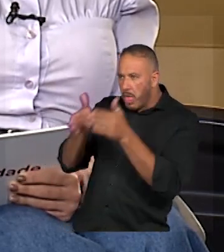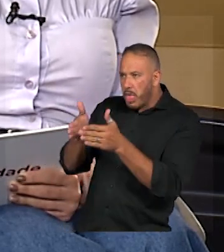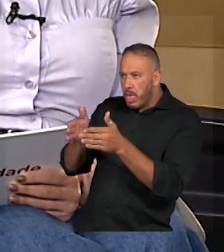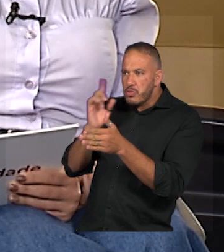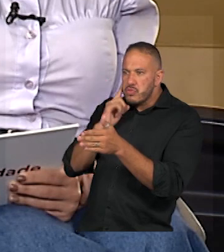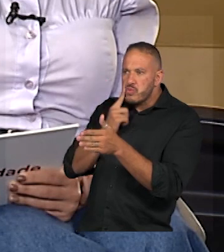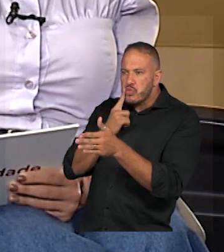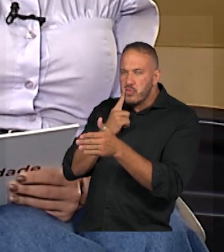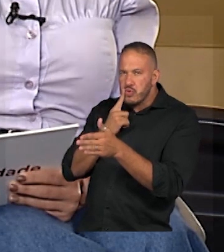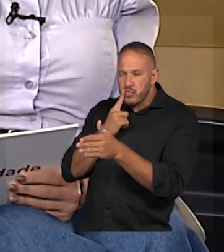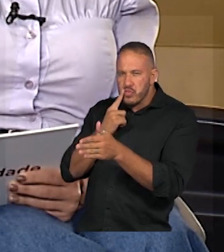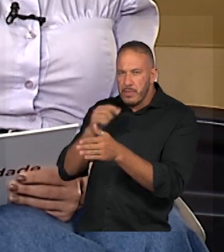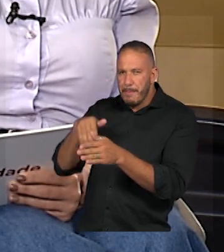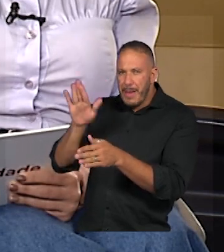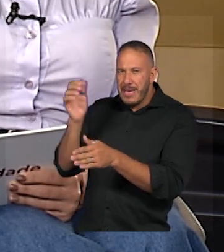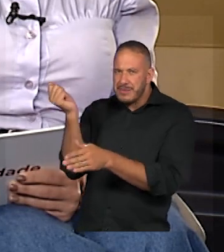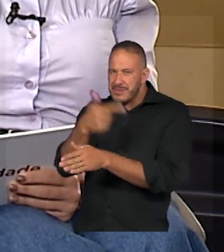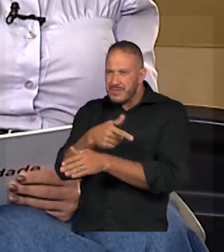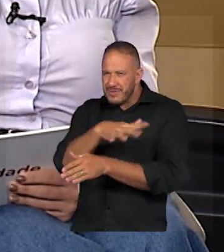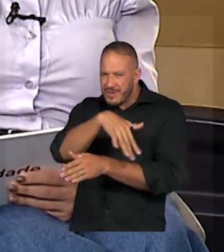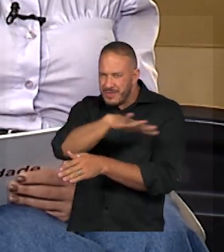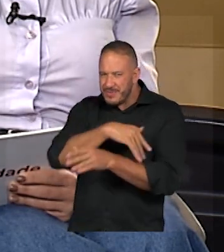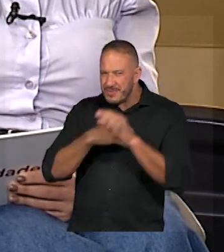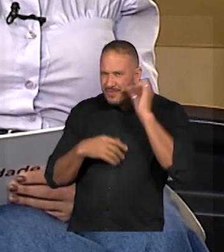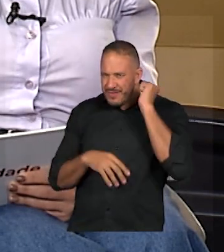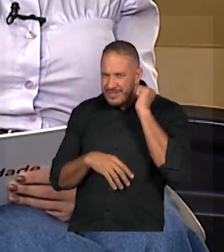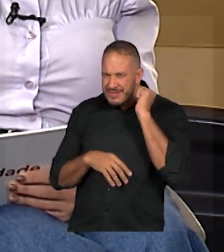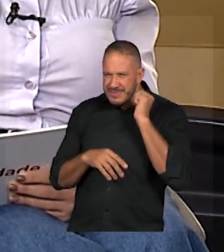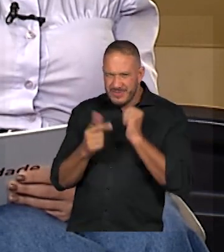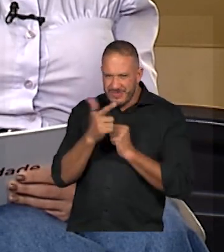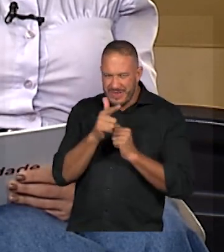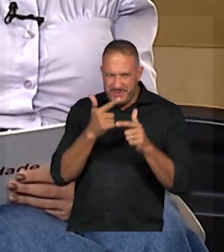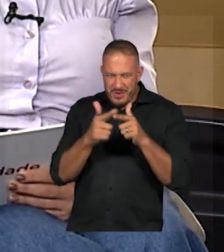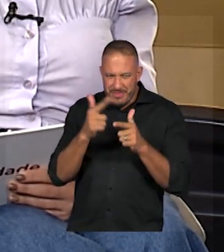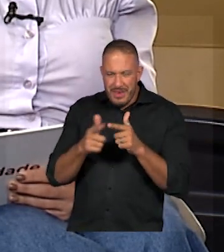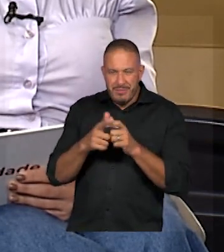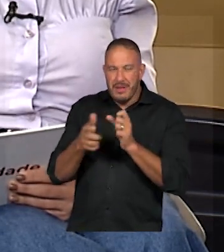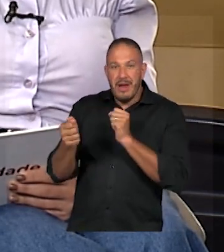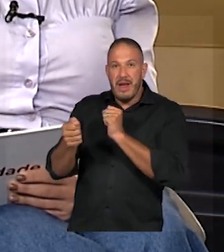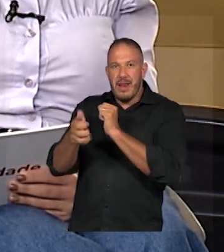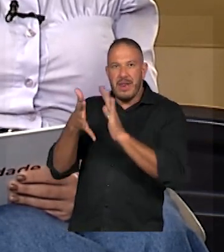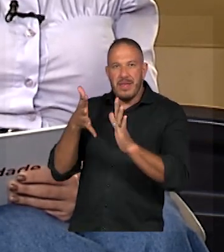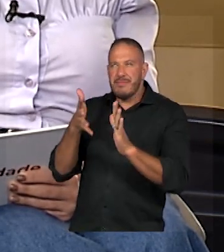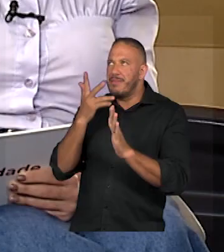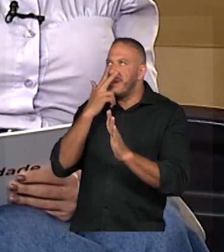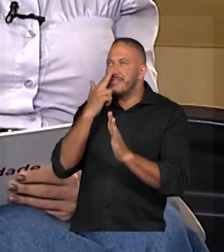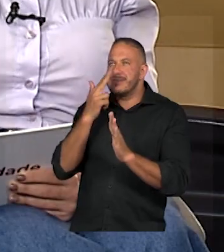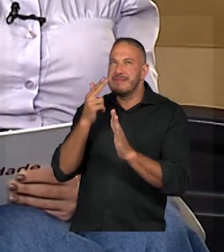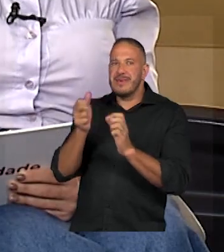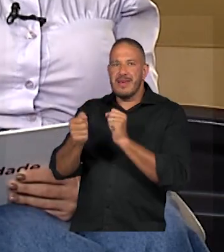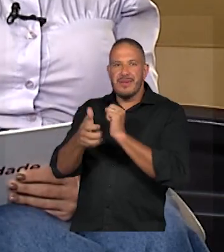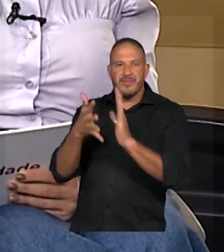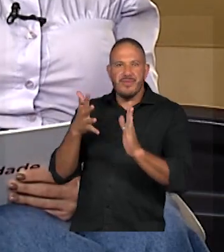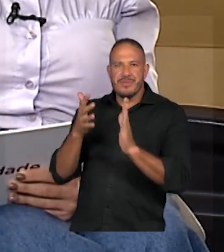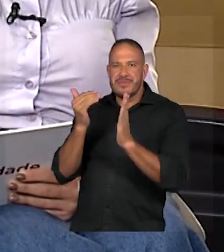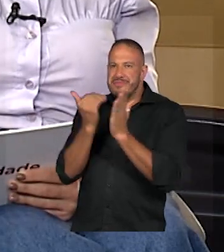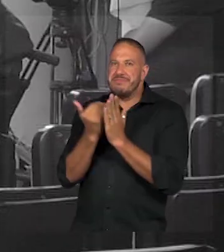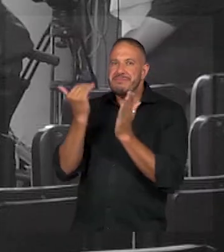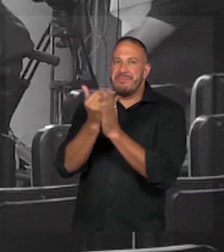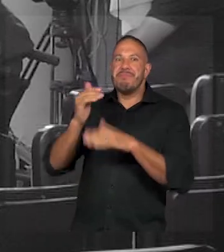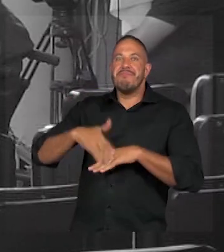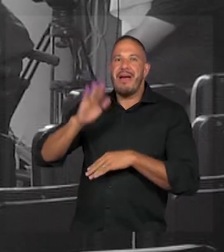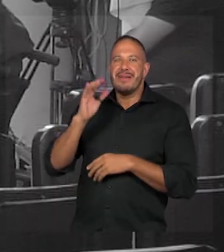aos ouvintes? Não existe esse risco de como a língua Libras para ele passa a ser assim quase que essencial na